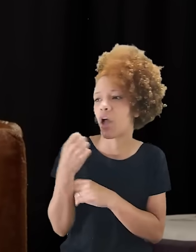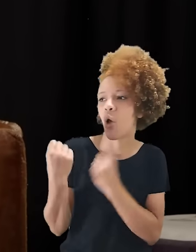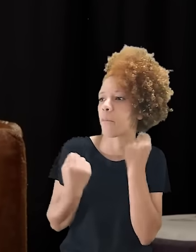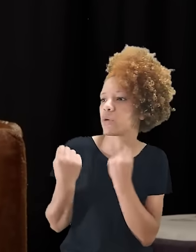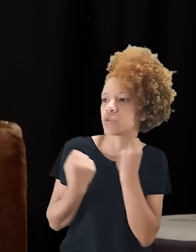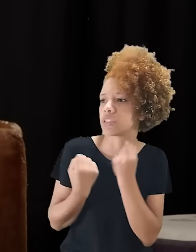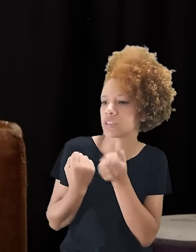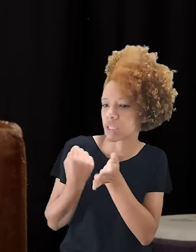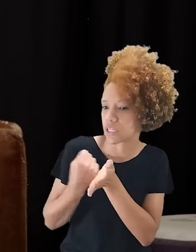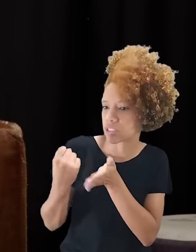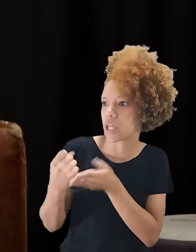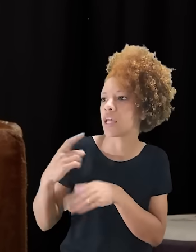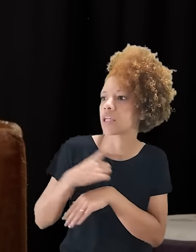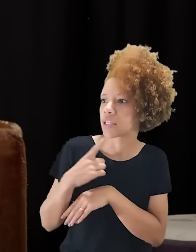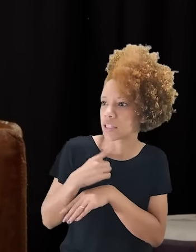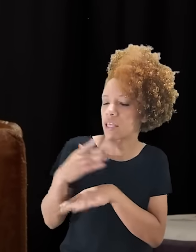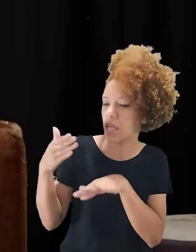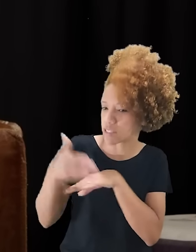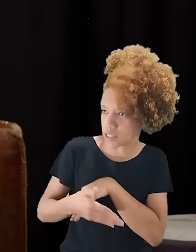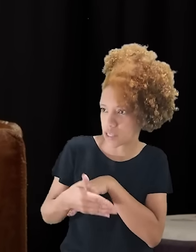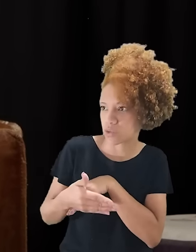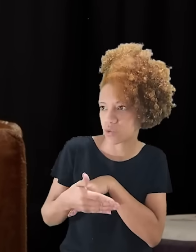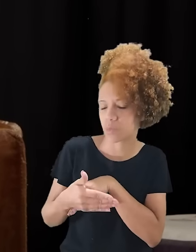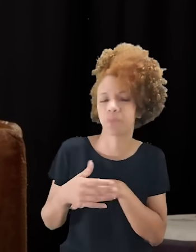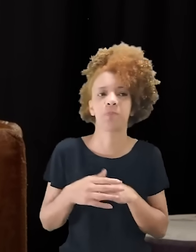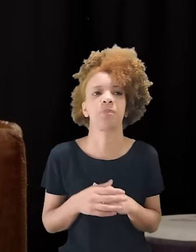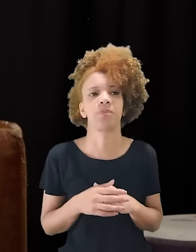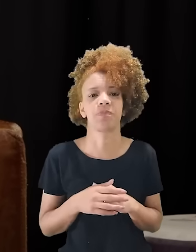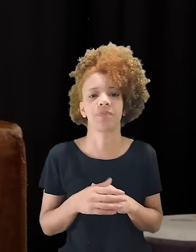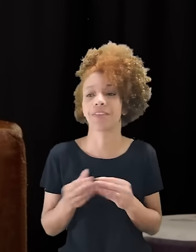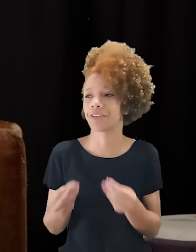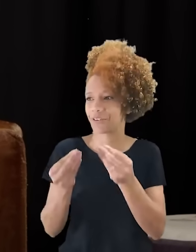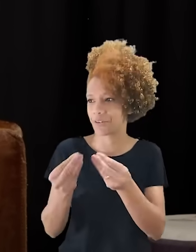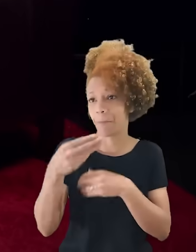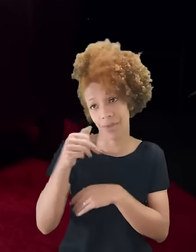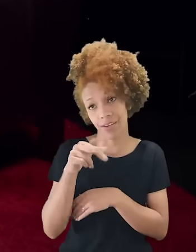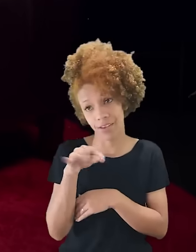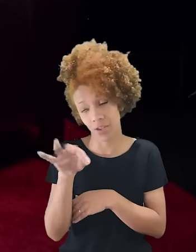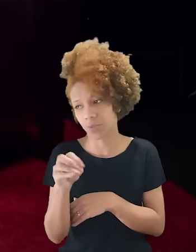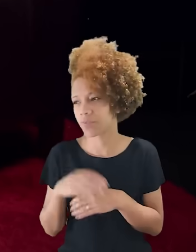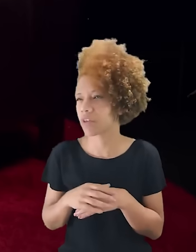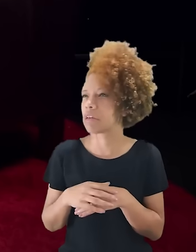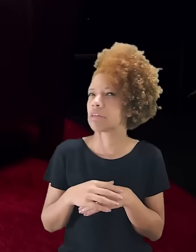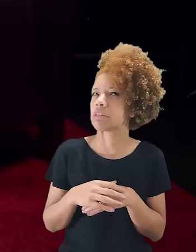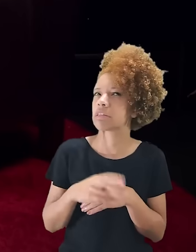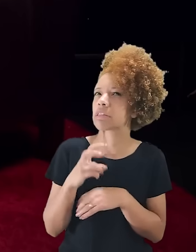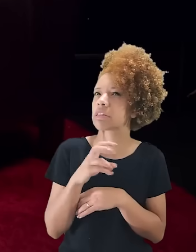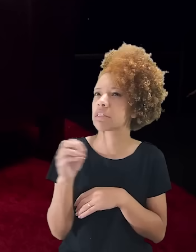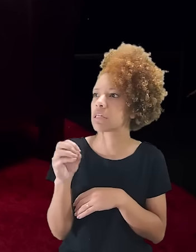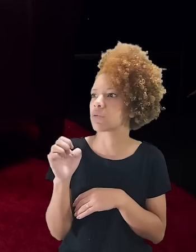um motorista credenciado que tem acesso aquilo mais que custa tipo assim uma fortuna Quanto custa eu acho que eu paguei